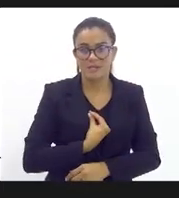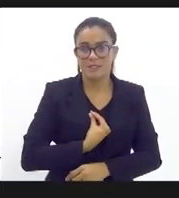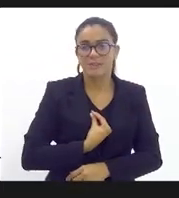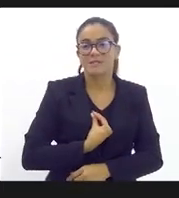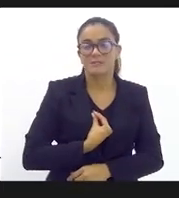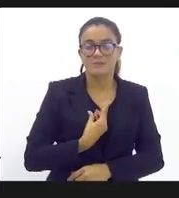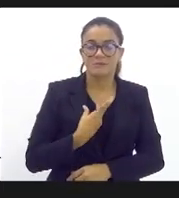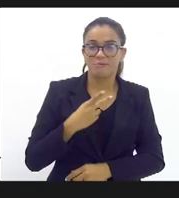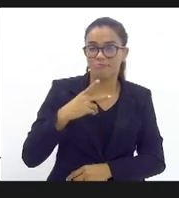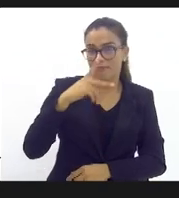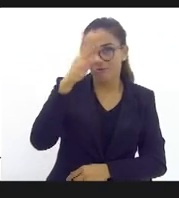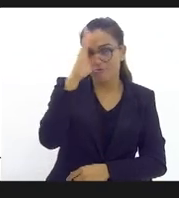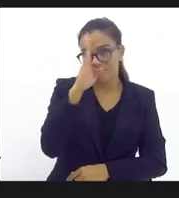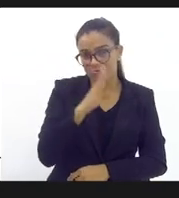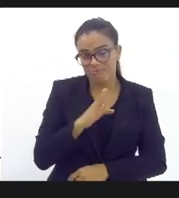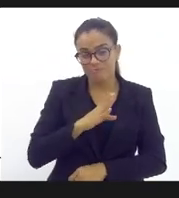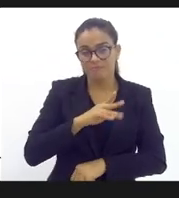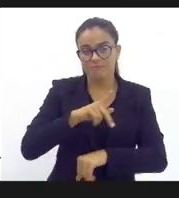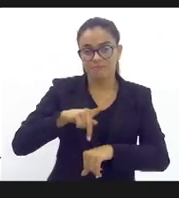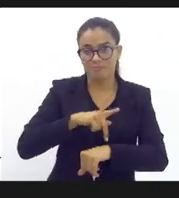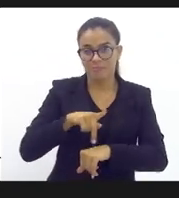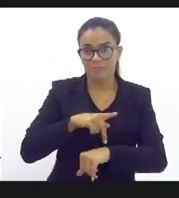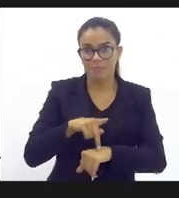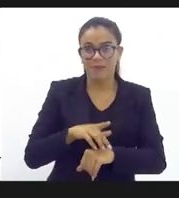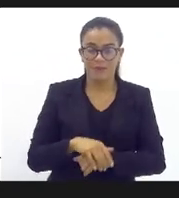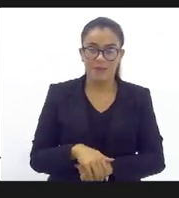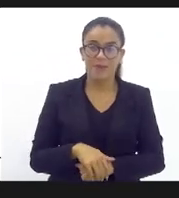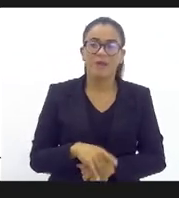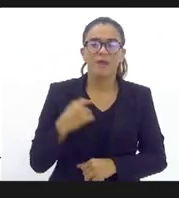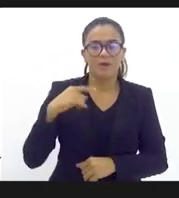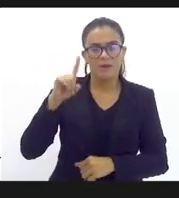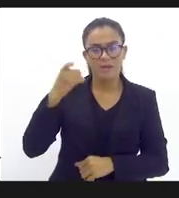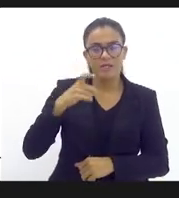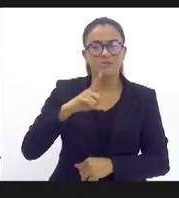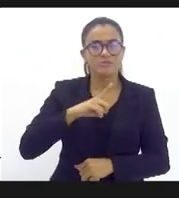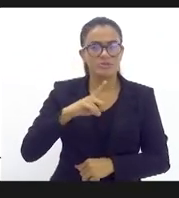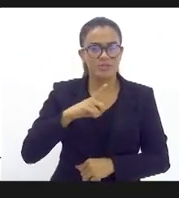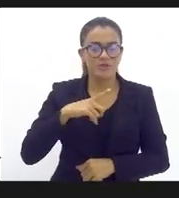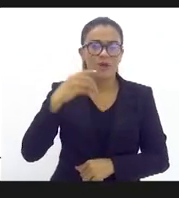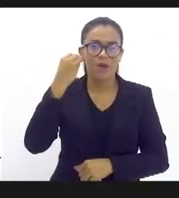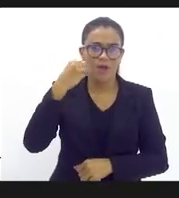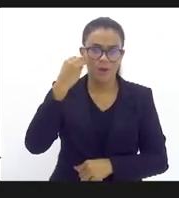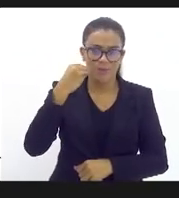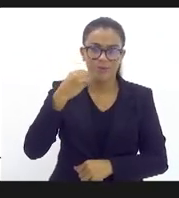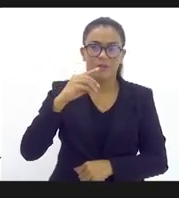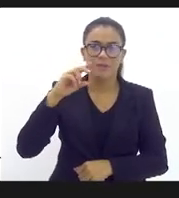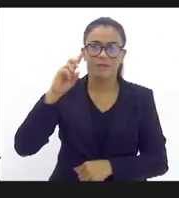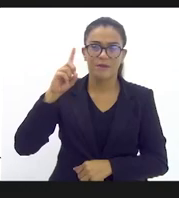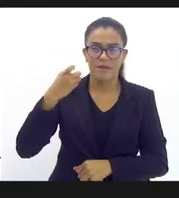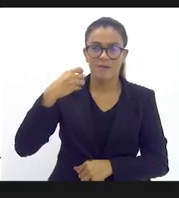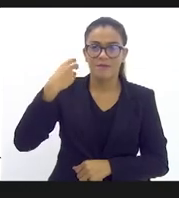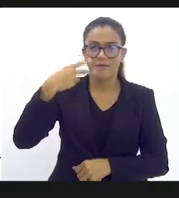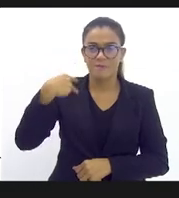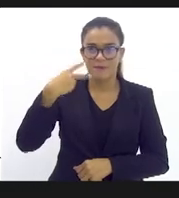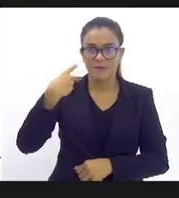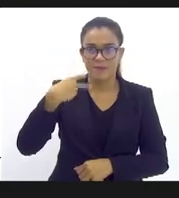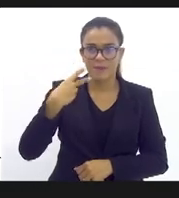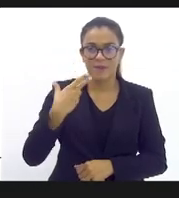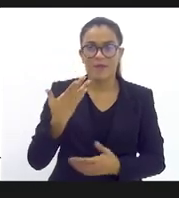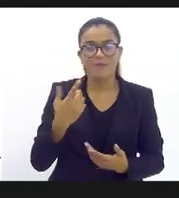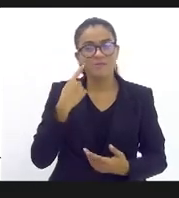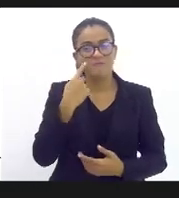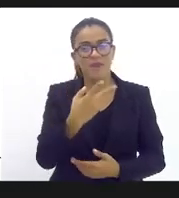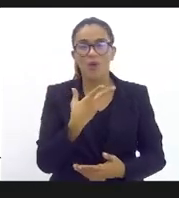no nosso país, né? Então, tive a oportunidade de estar vereadora, e aí a gente vê